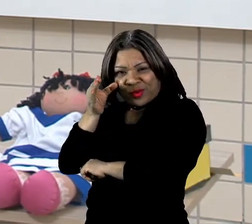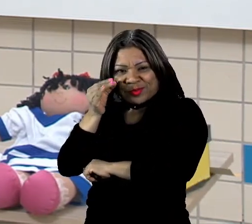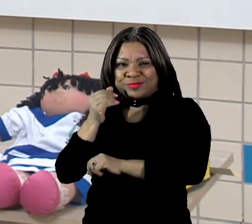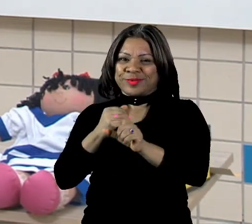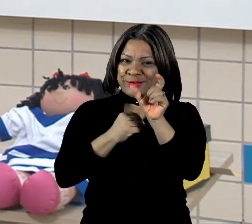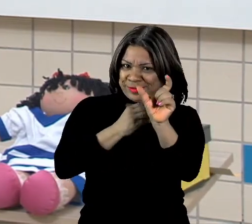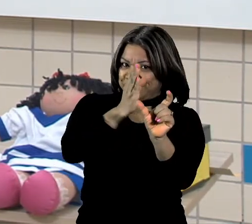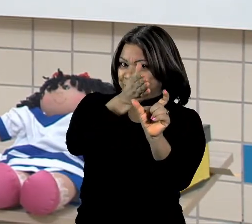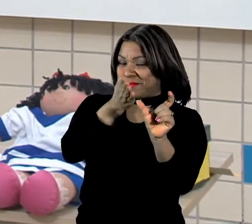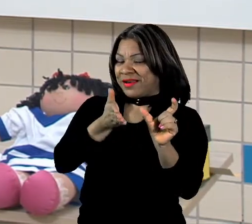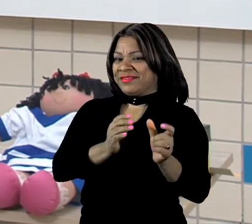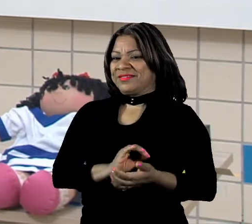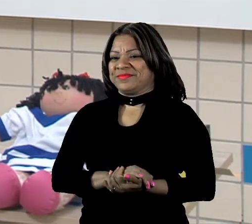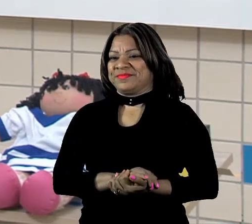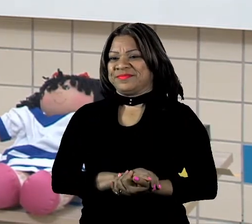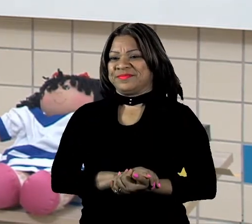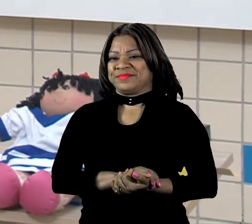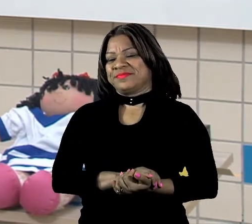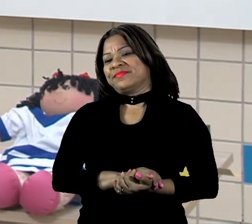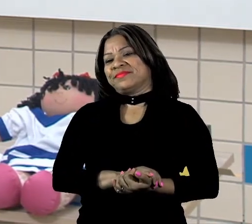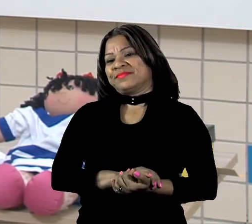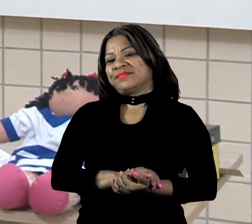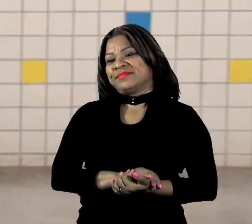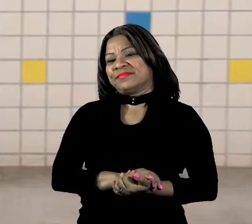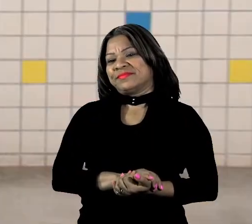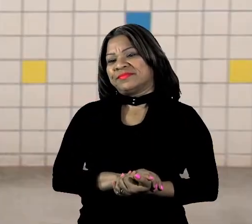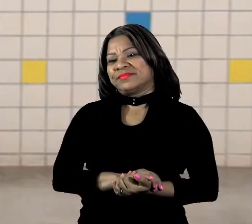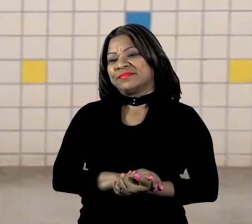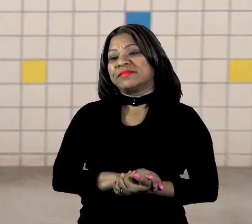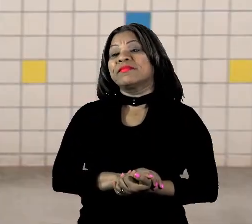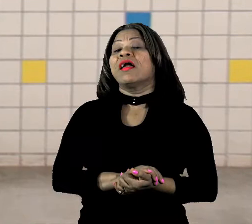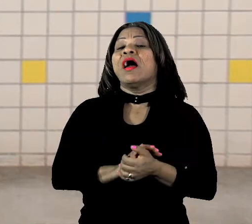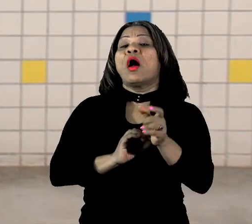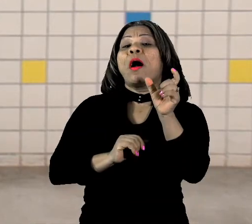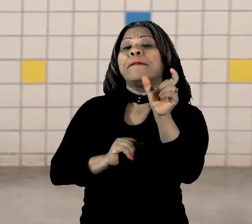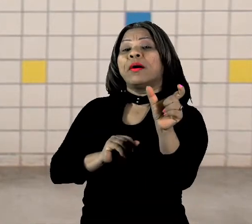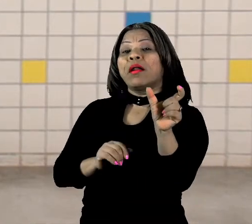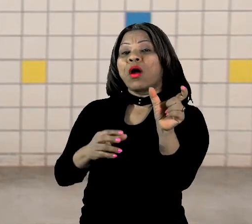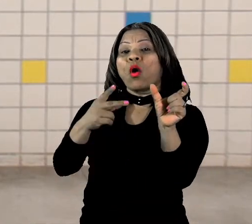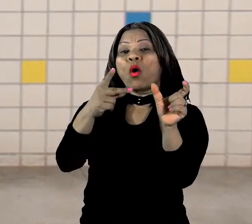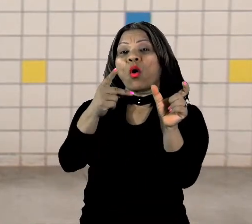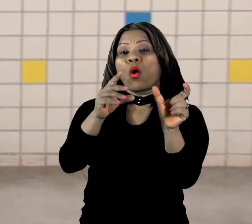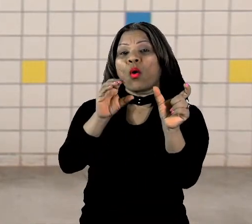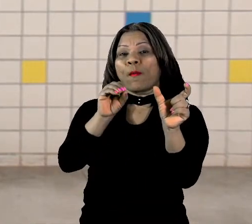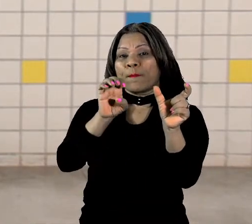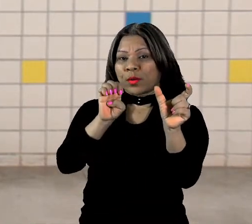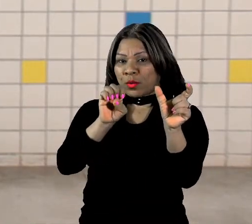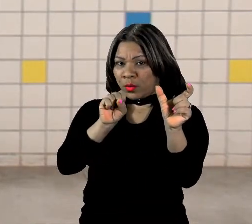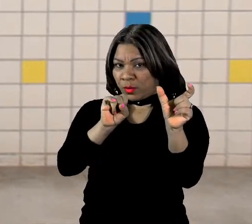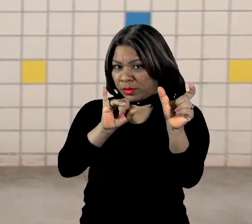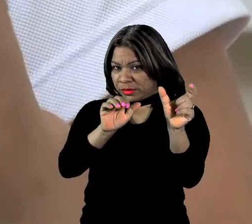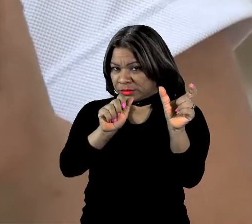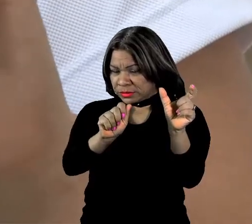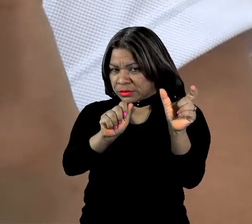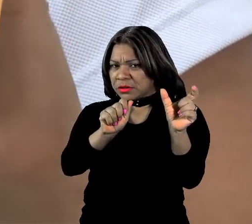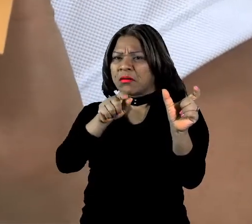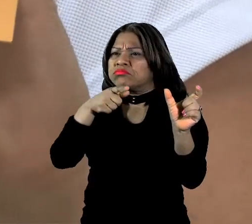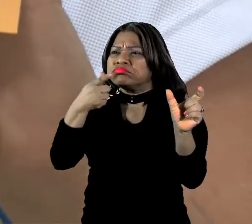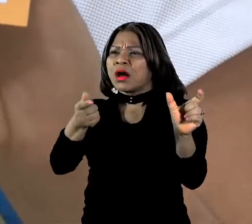palavras. A palavra poesia. A palavra poesia estava em qual